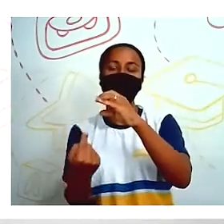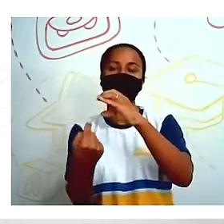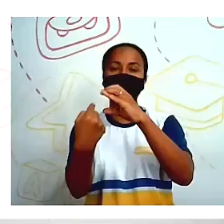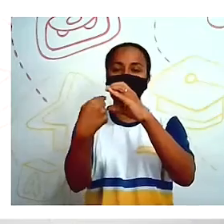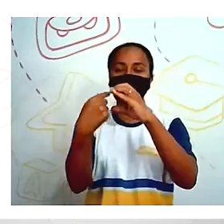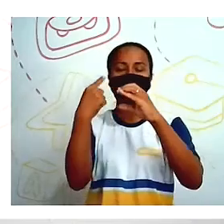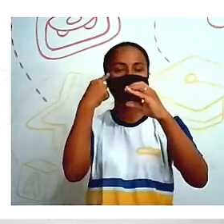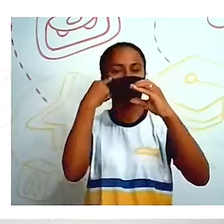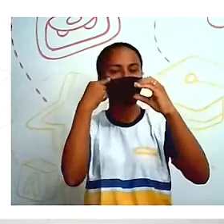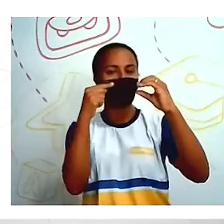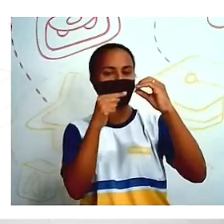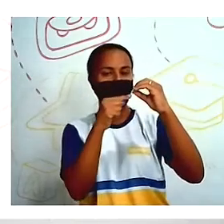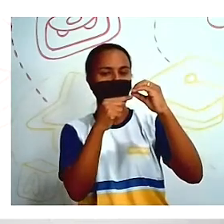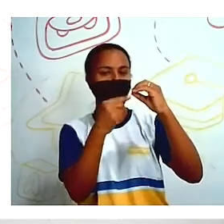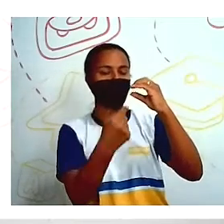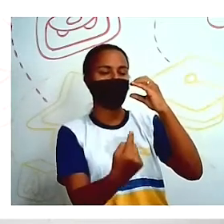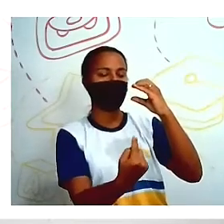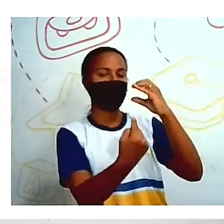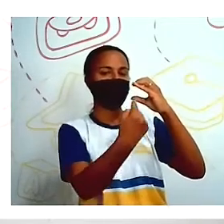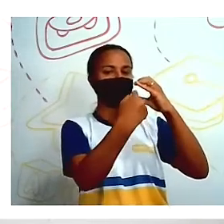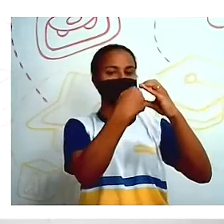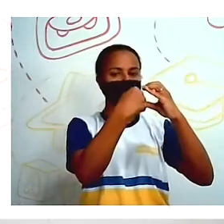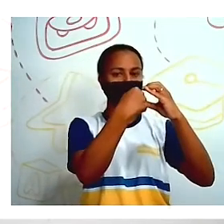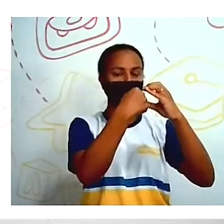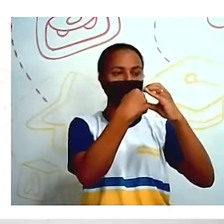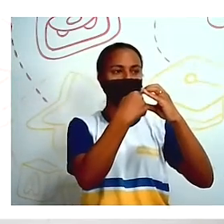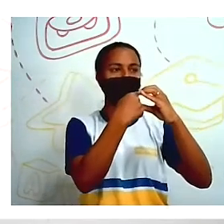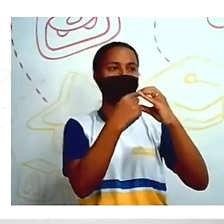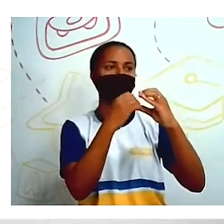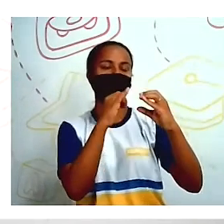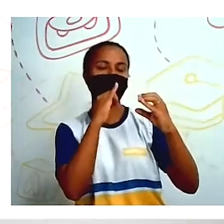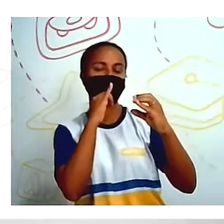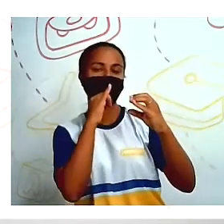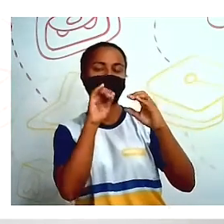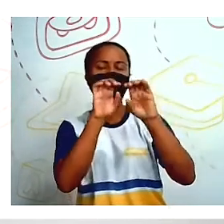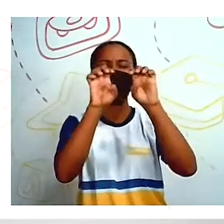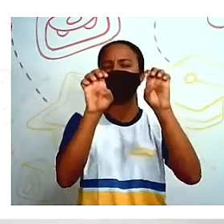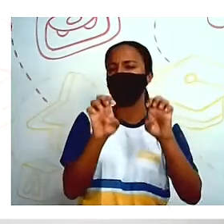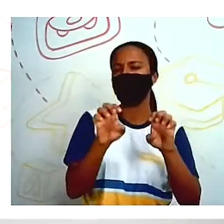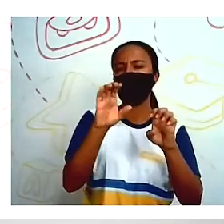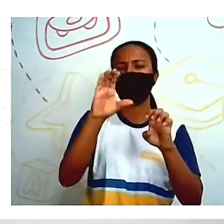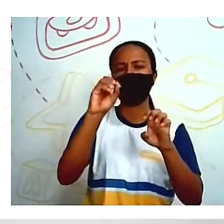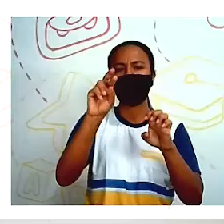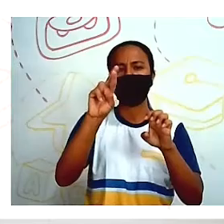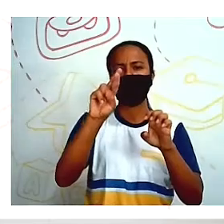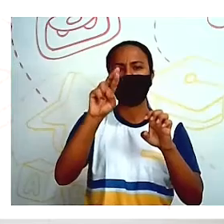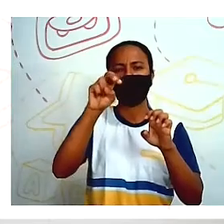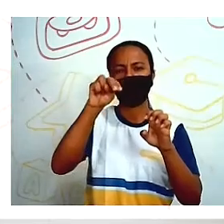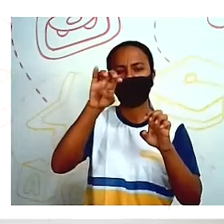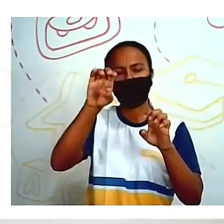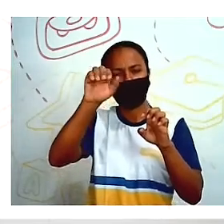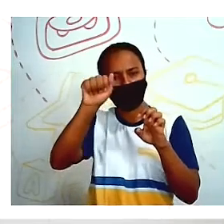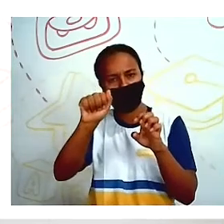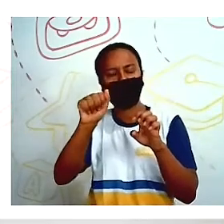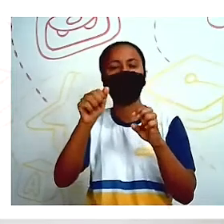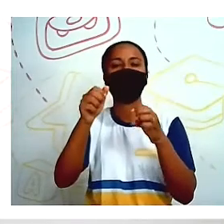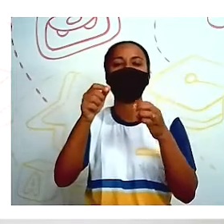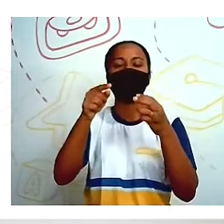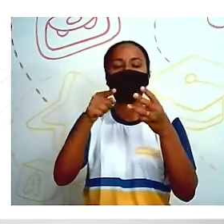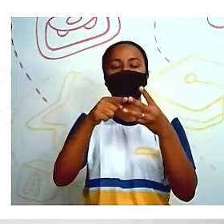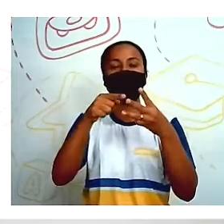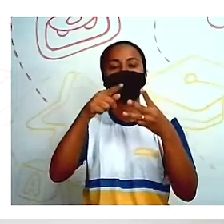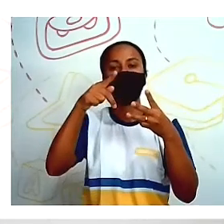olho. Atravessam as estruturas oculares, que são elas a córnea, a pupila, os humores e